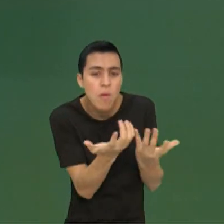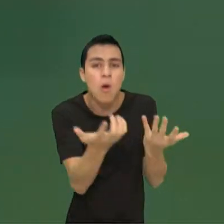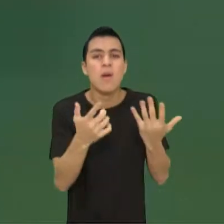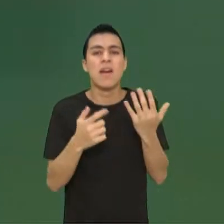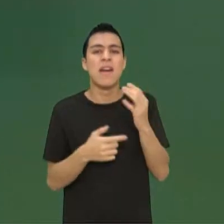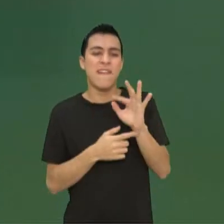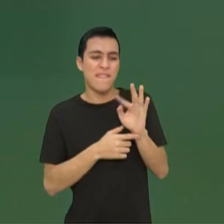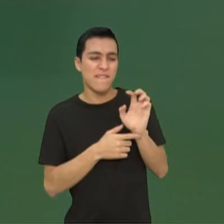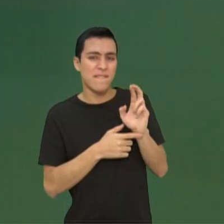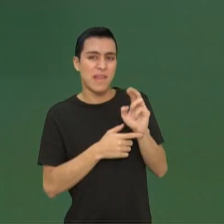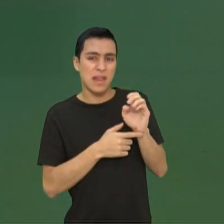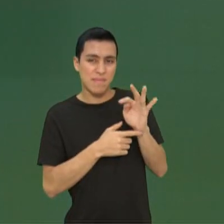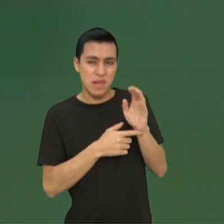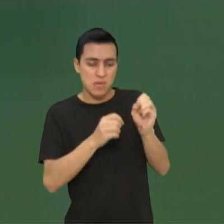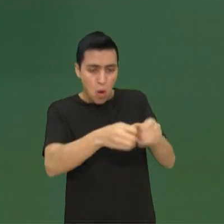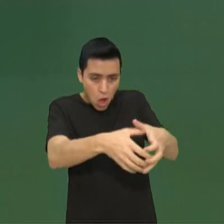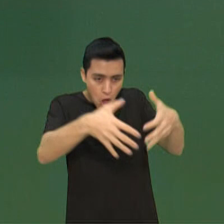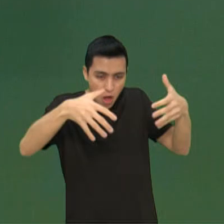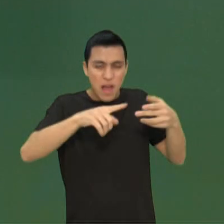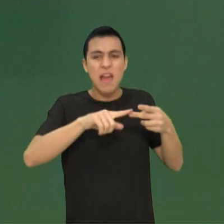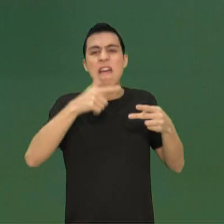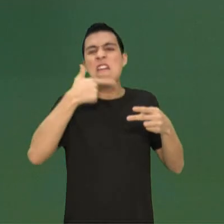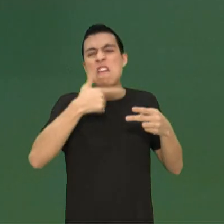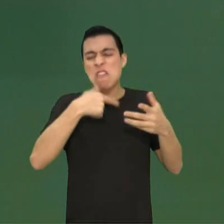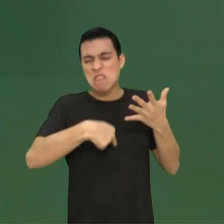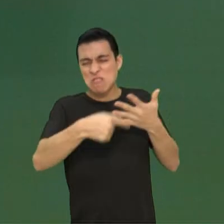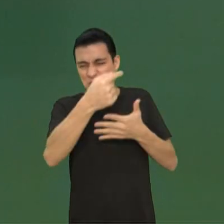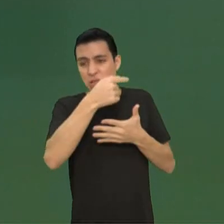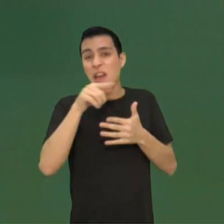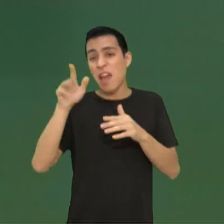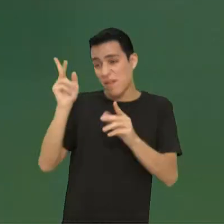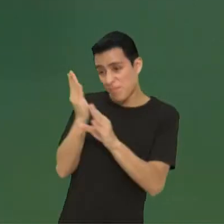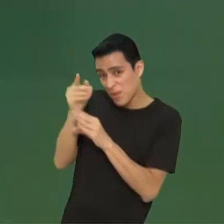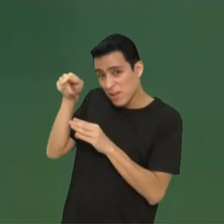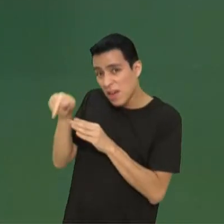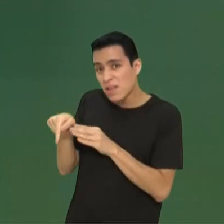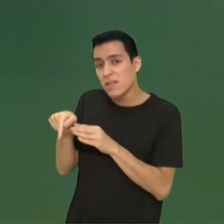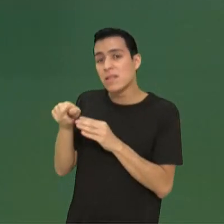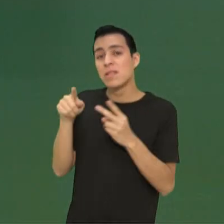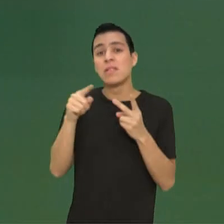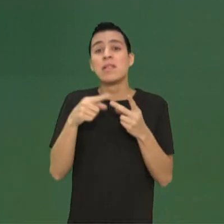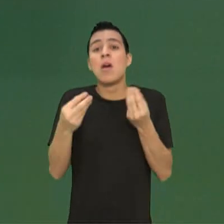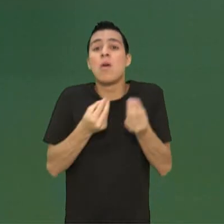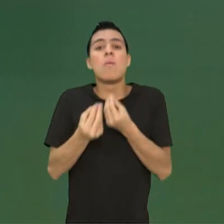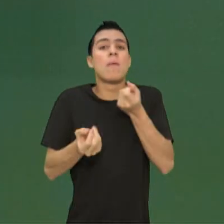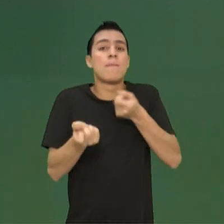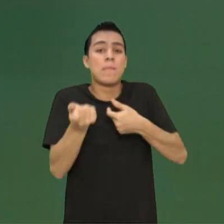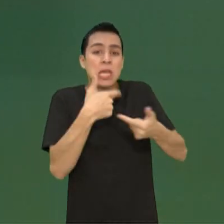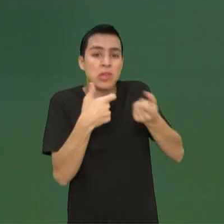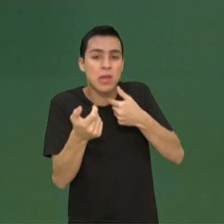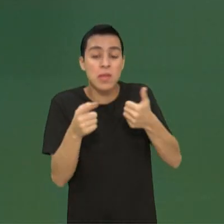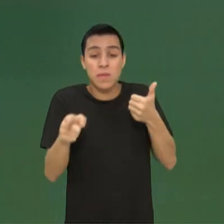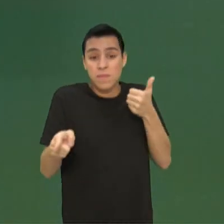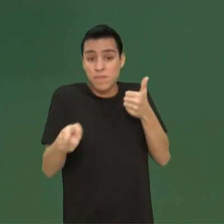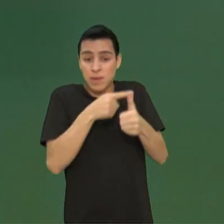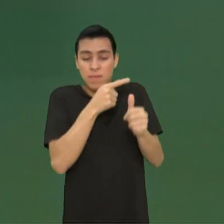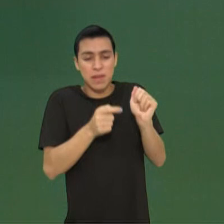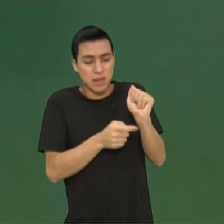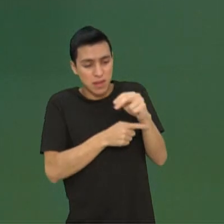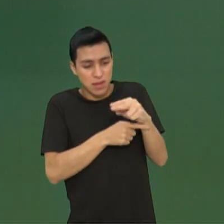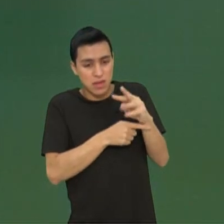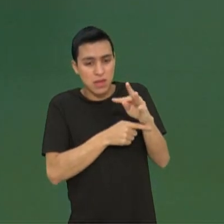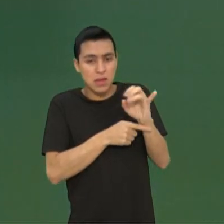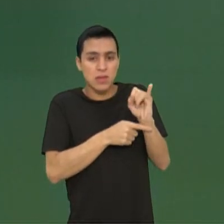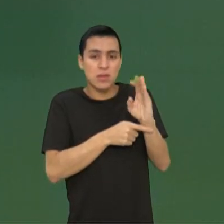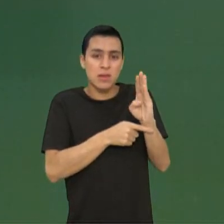fermentos, né, queijos, bolores e assim vai, e a produção de medicamentos. O primeiro antibiótico, o